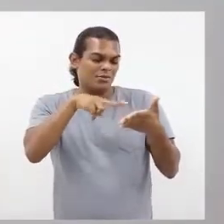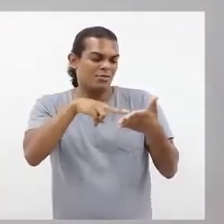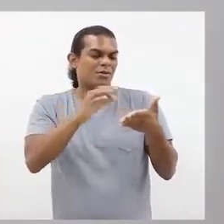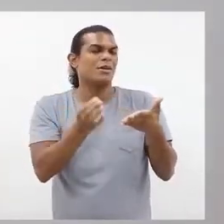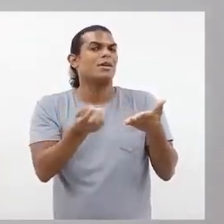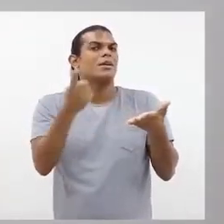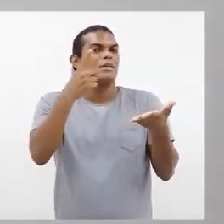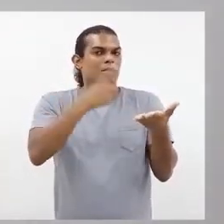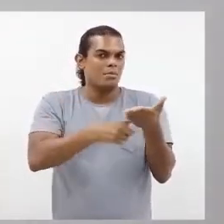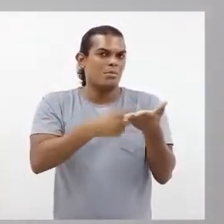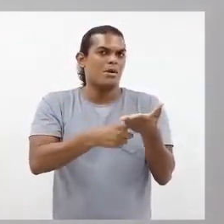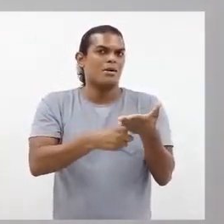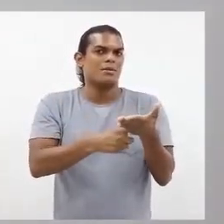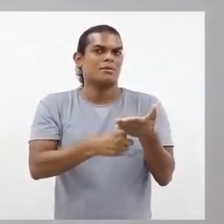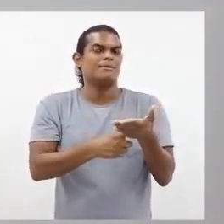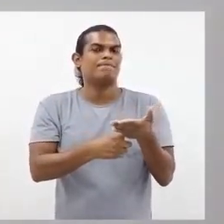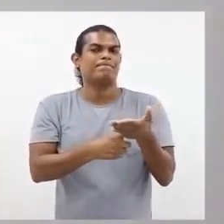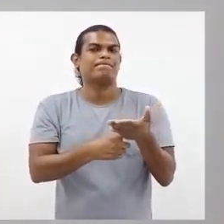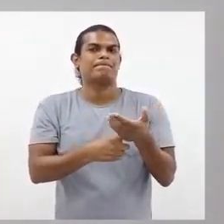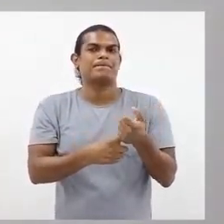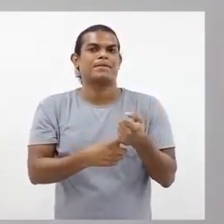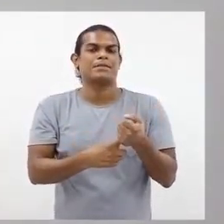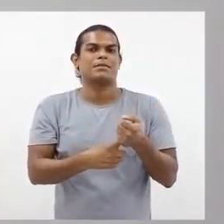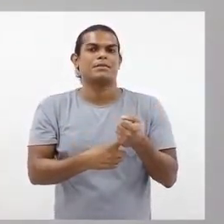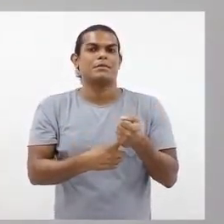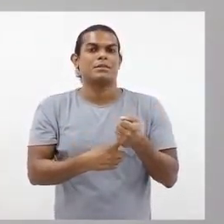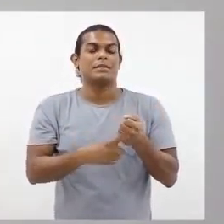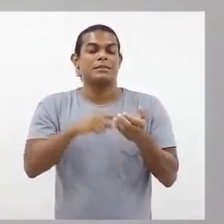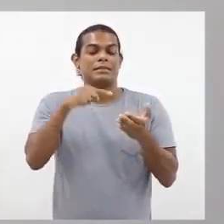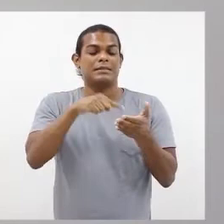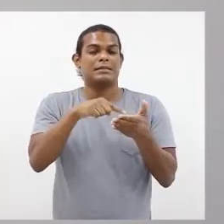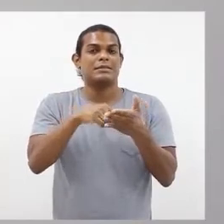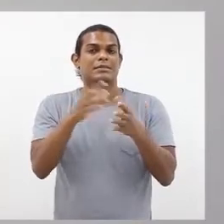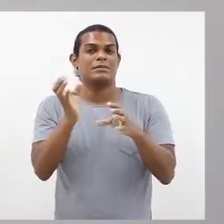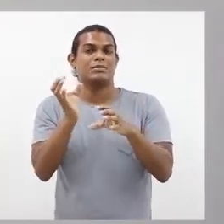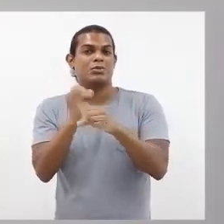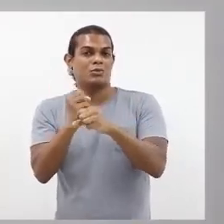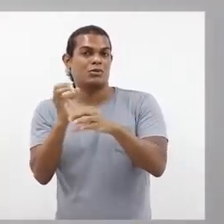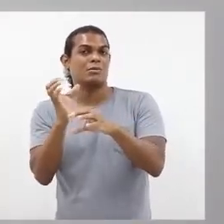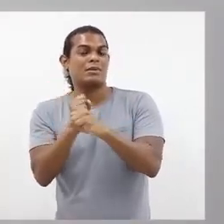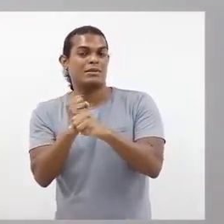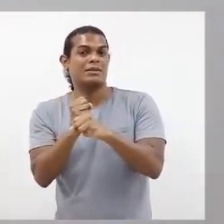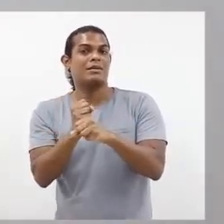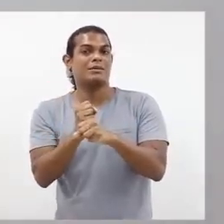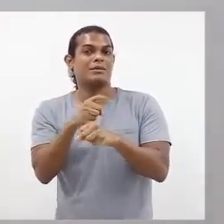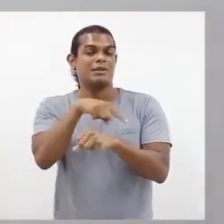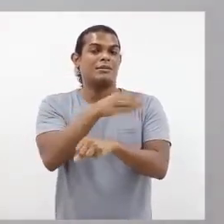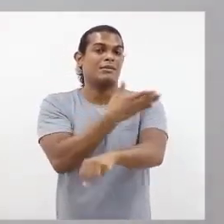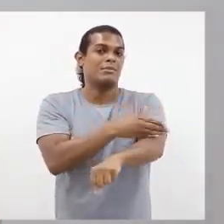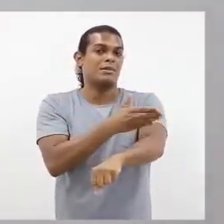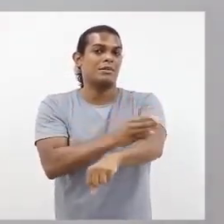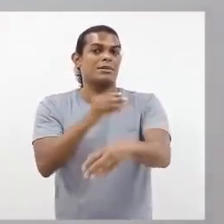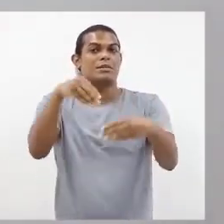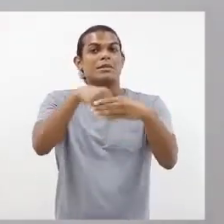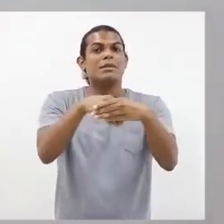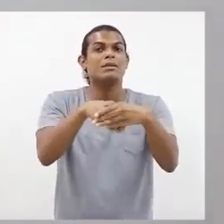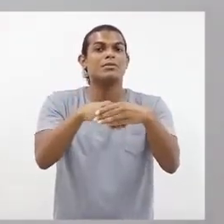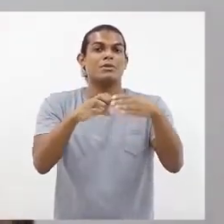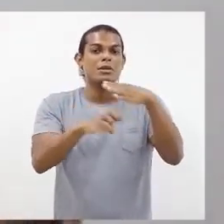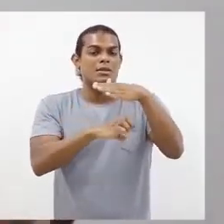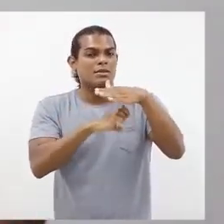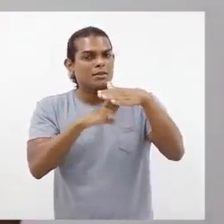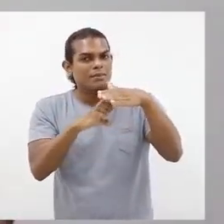falando de contabilidade. Claro que essa contabilidade que ele está praticando ali dentro daquela empresa,